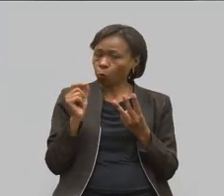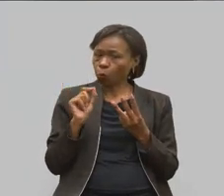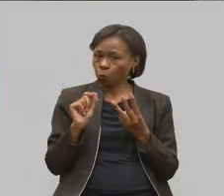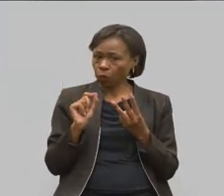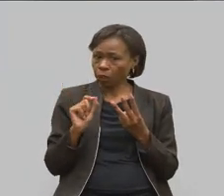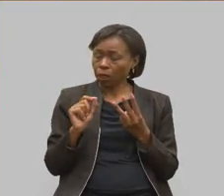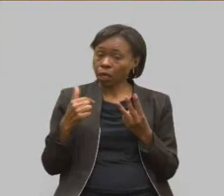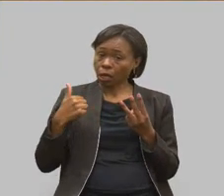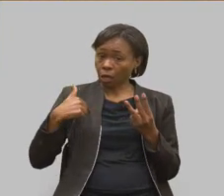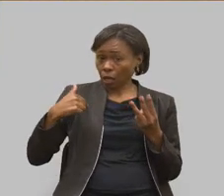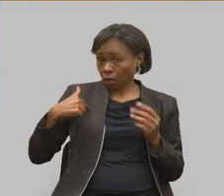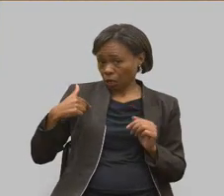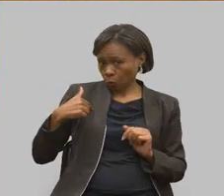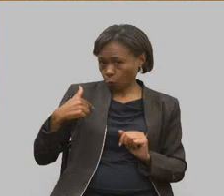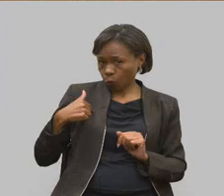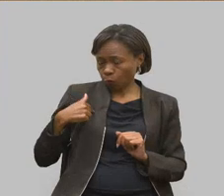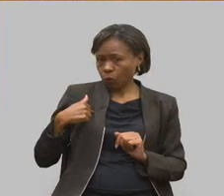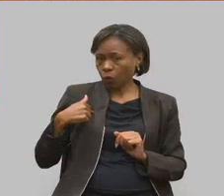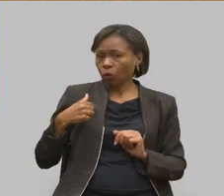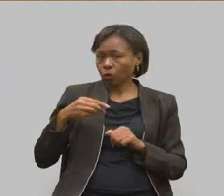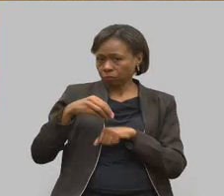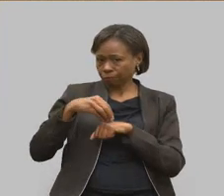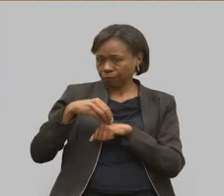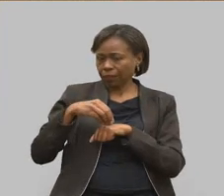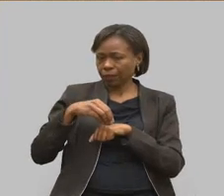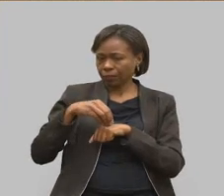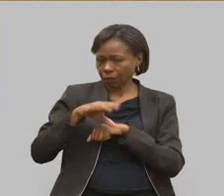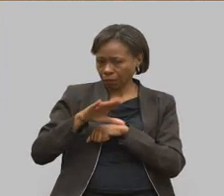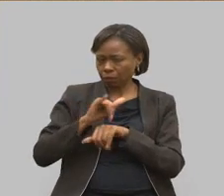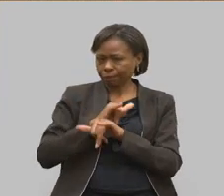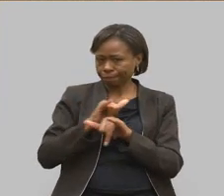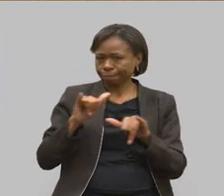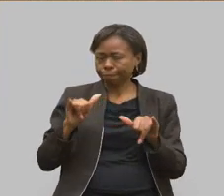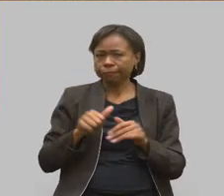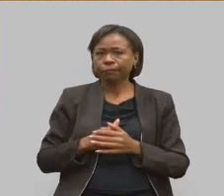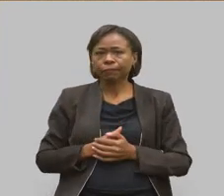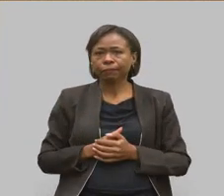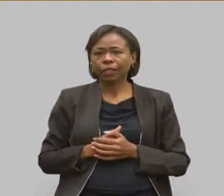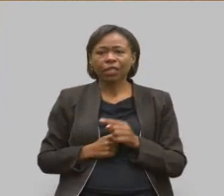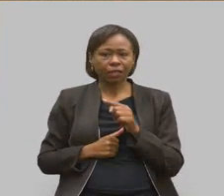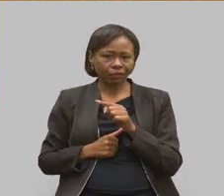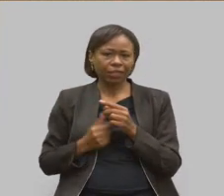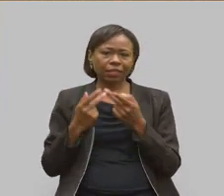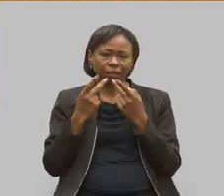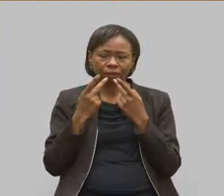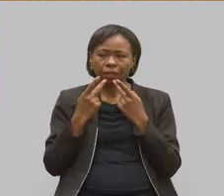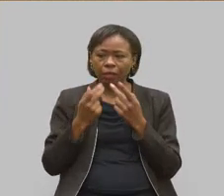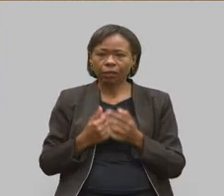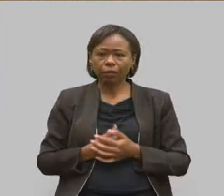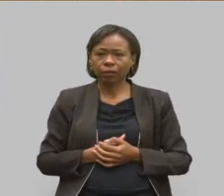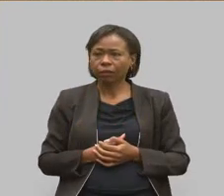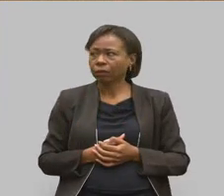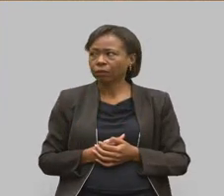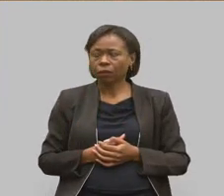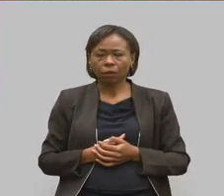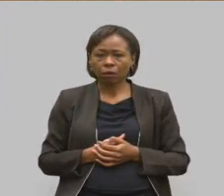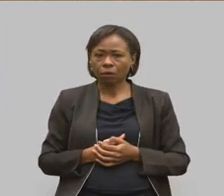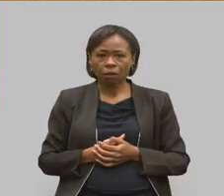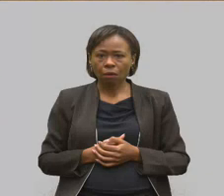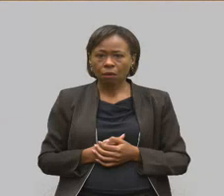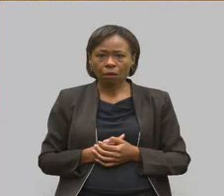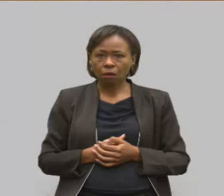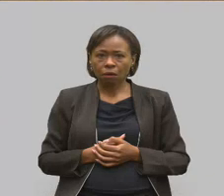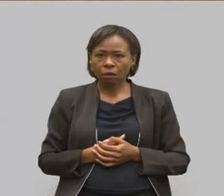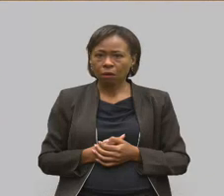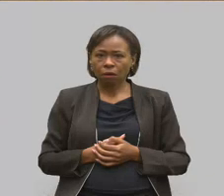eh eh compartilho que é como a você a senhora disse primeiro é a gente trabalhar em